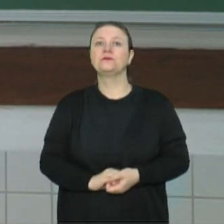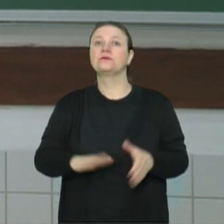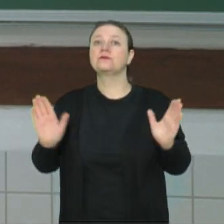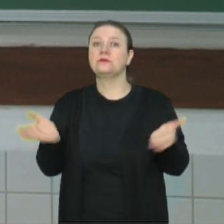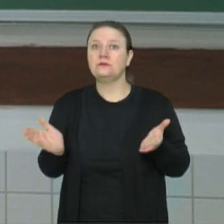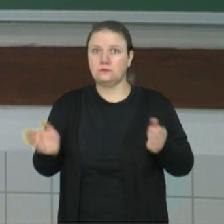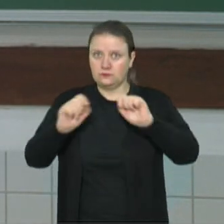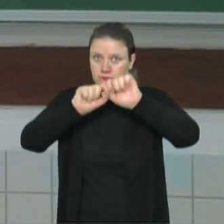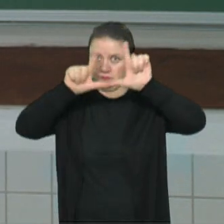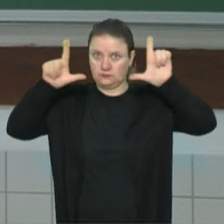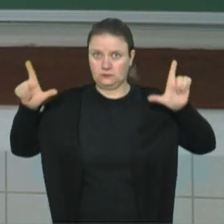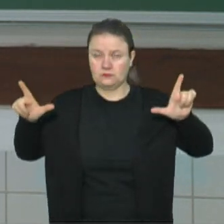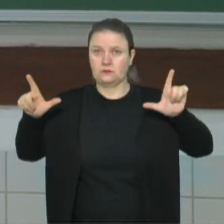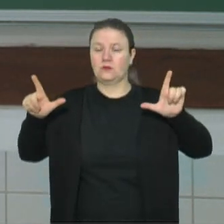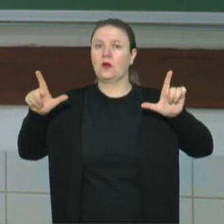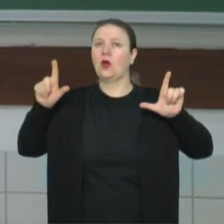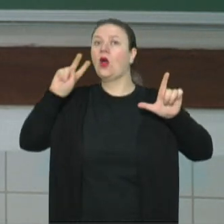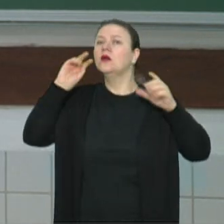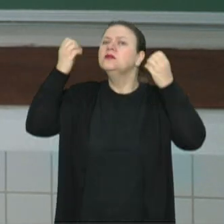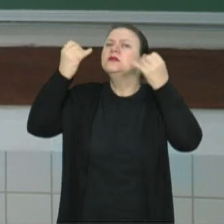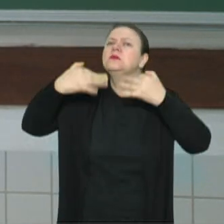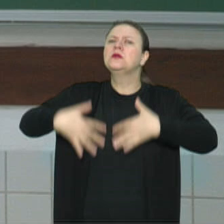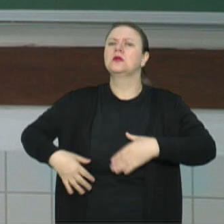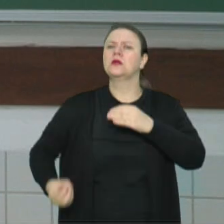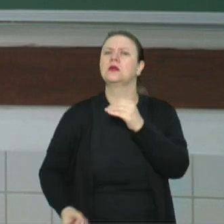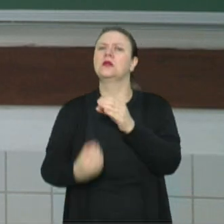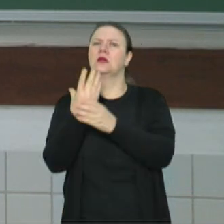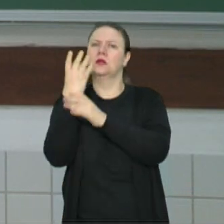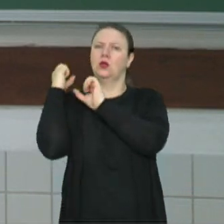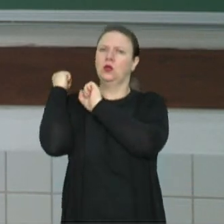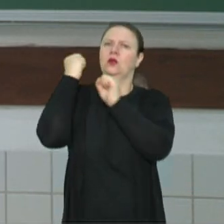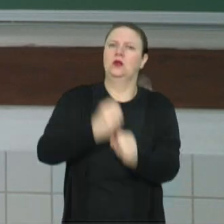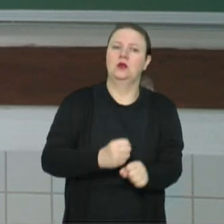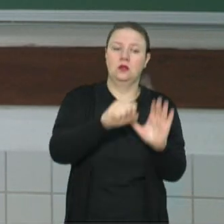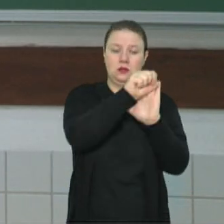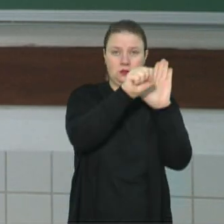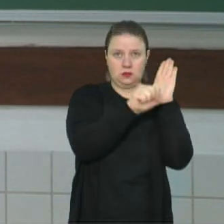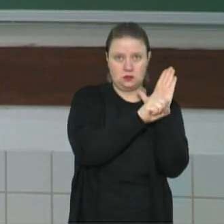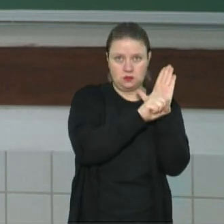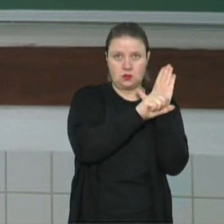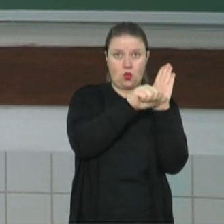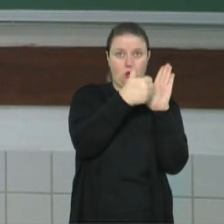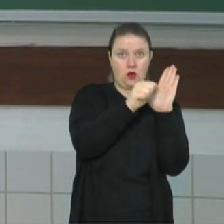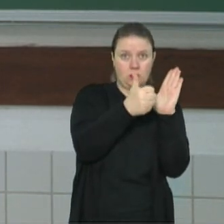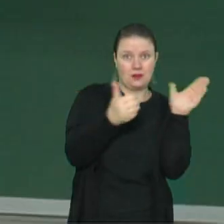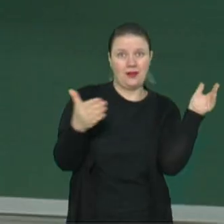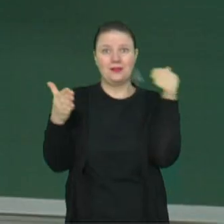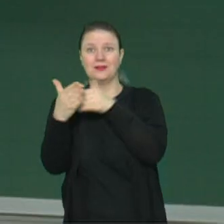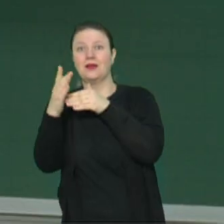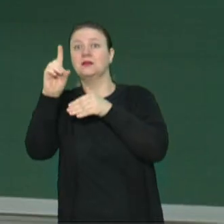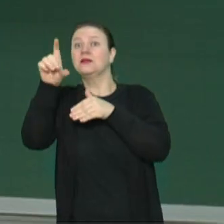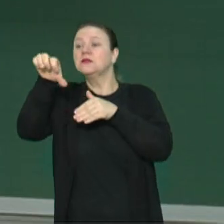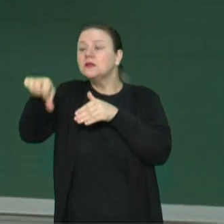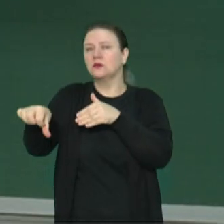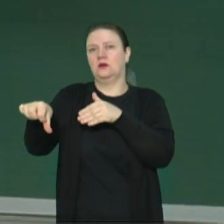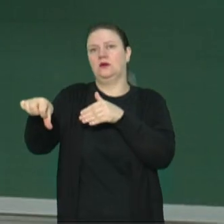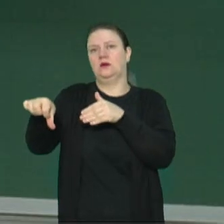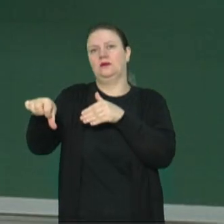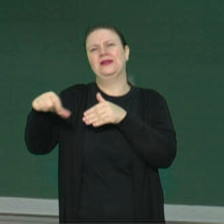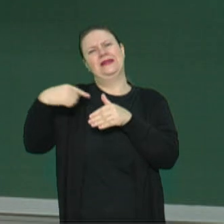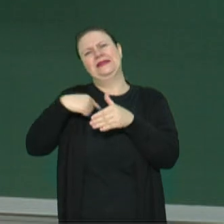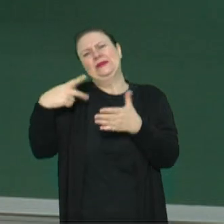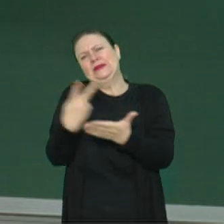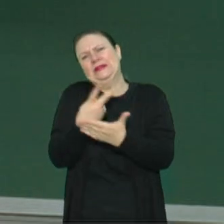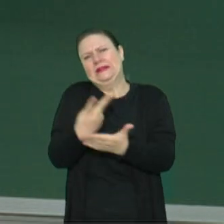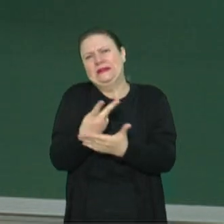nós falamos da criação do jiu-jitsu, né? Então, é entre os séculos 11 e século 19, eu acabei falando do século 14, então eu